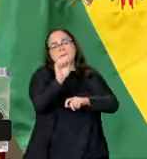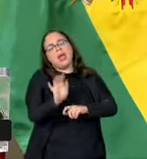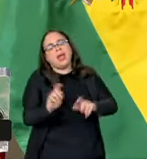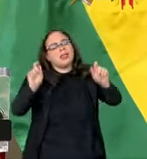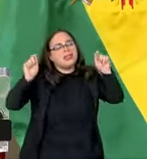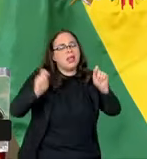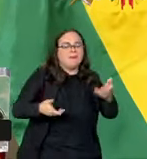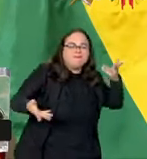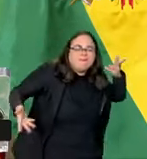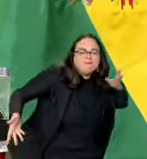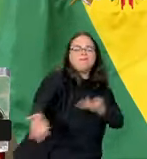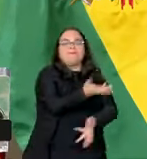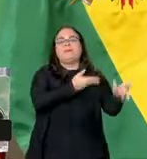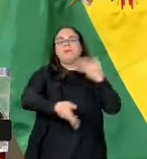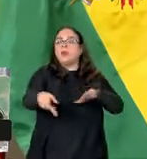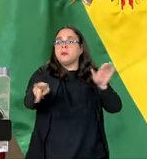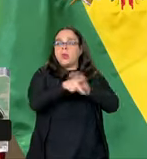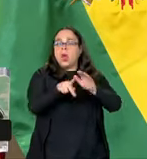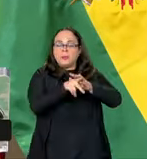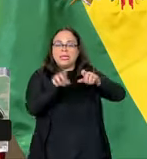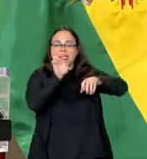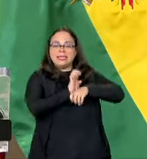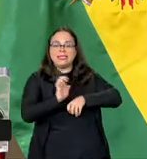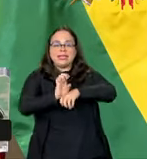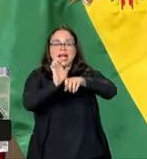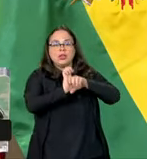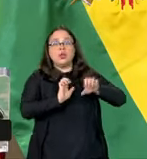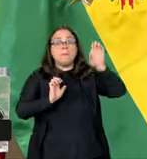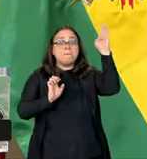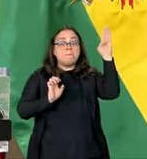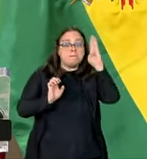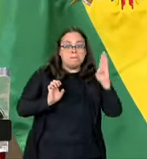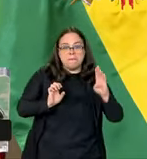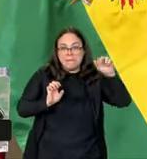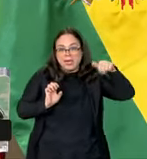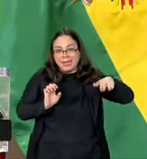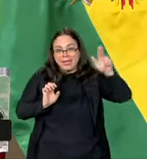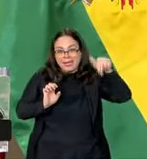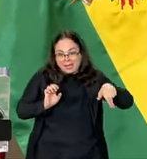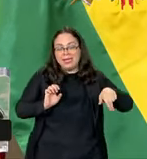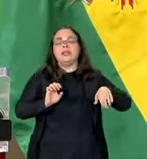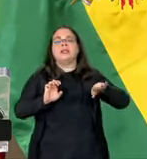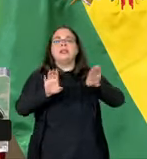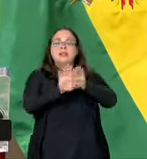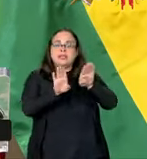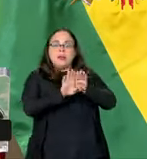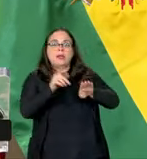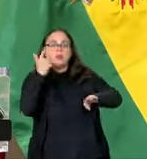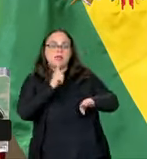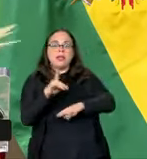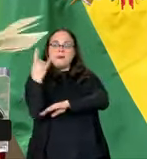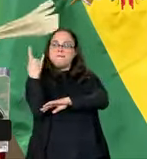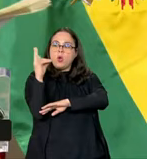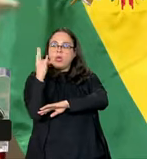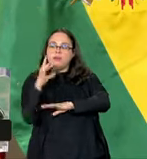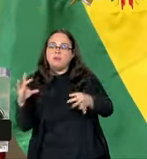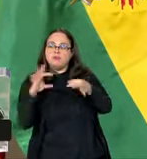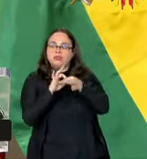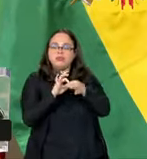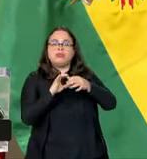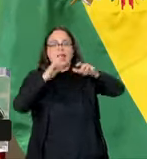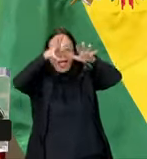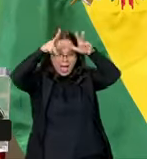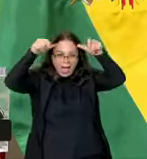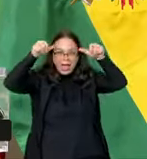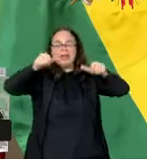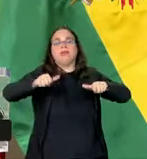beneficiando em particular os estados do Benin e Pando na Bolívia e Rondônia e Aque no